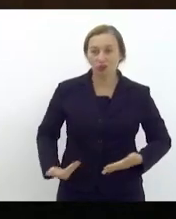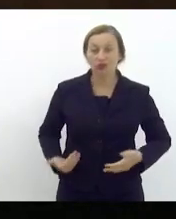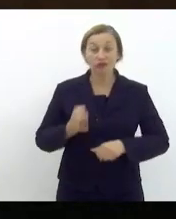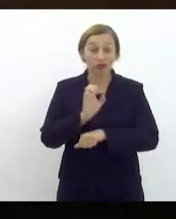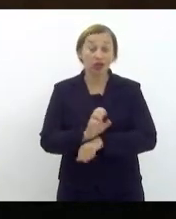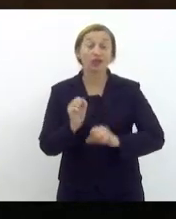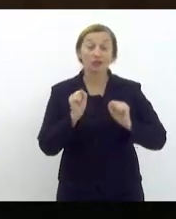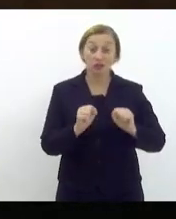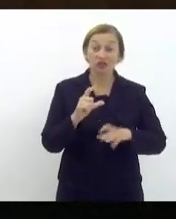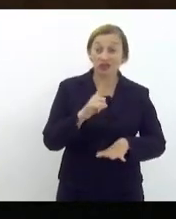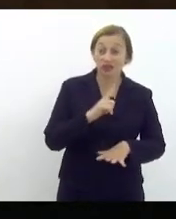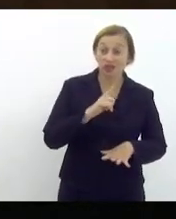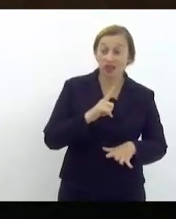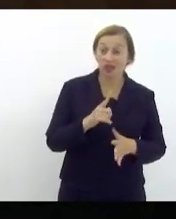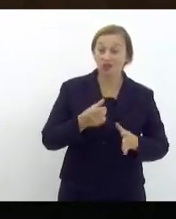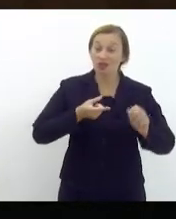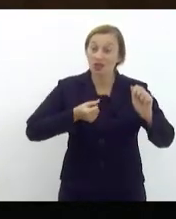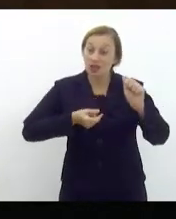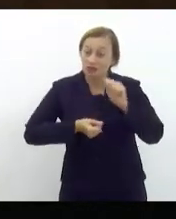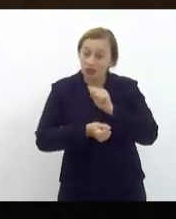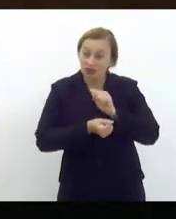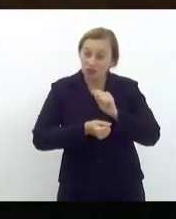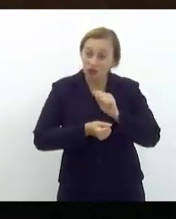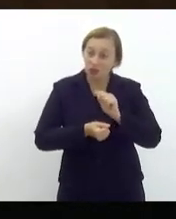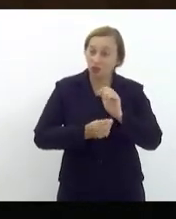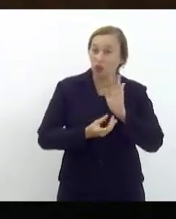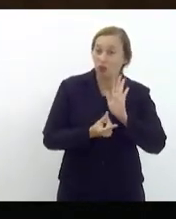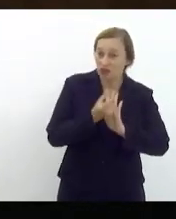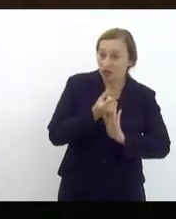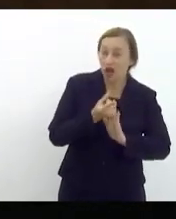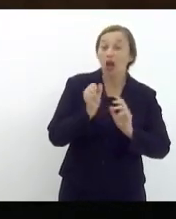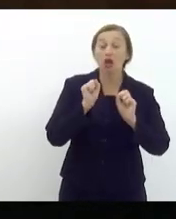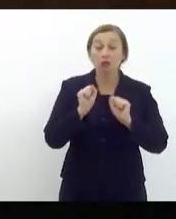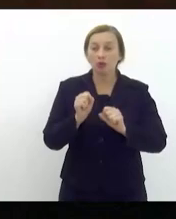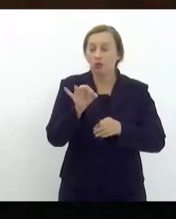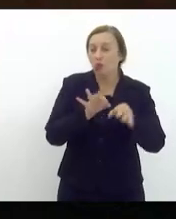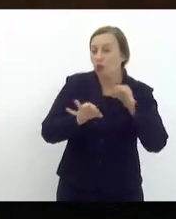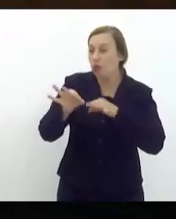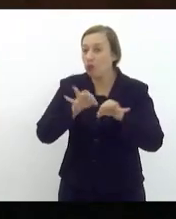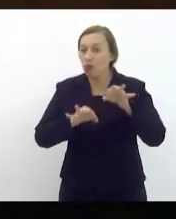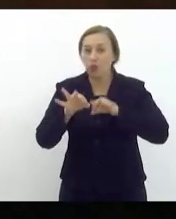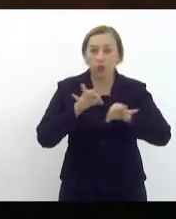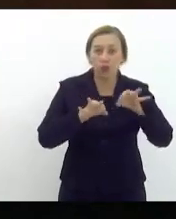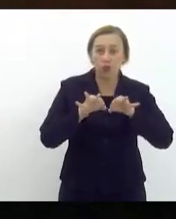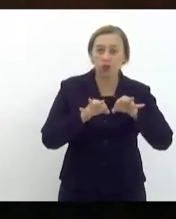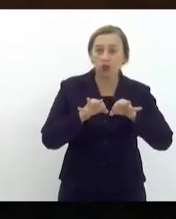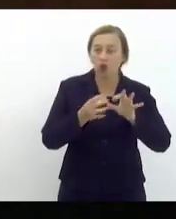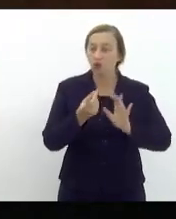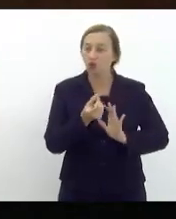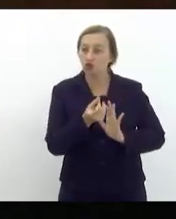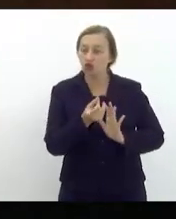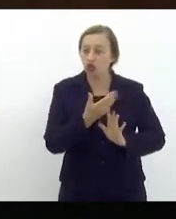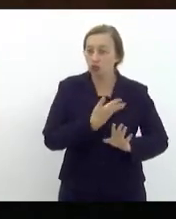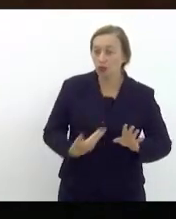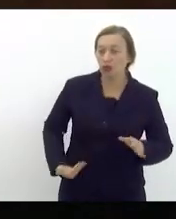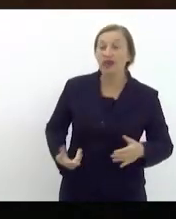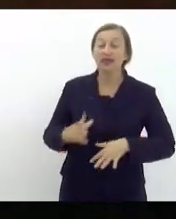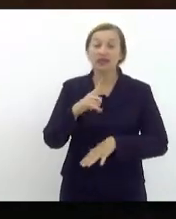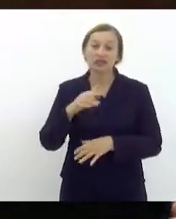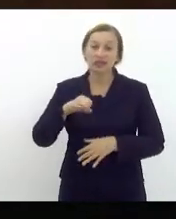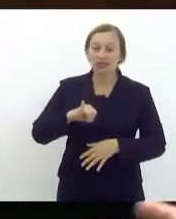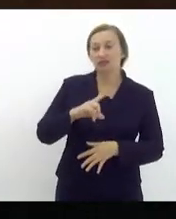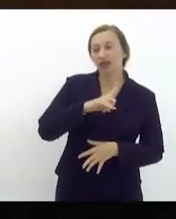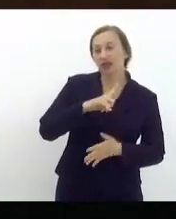possa ter em termos de investimento orçamentário para que a gente possa organizar a máquina pública se existe questões